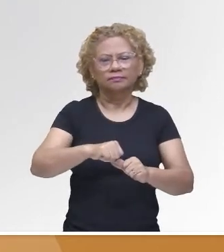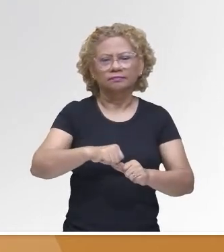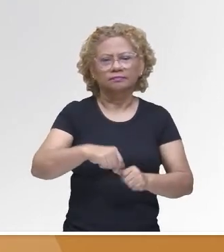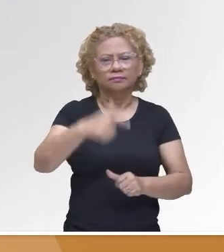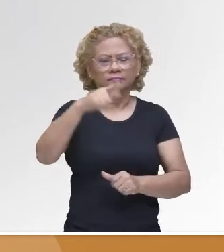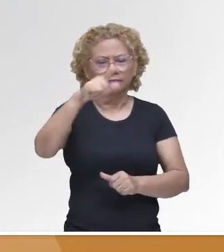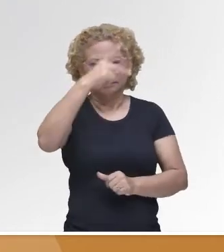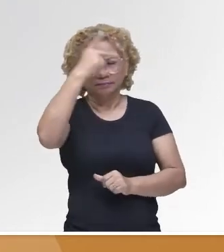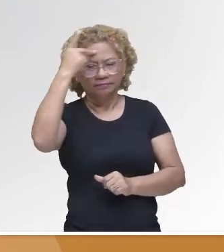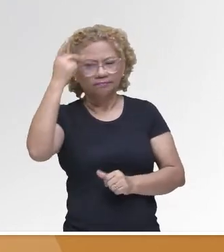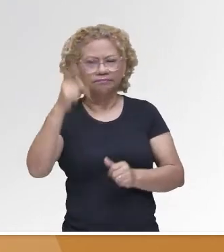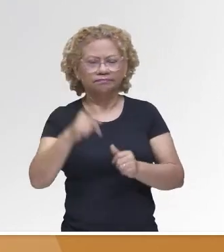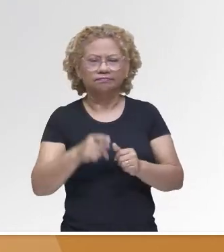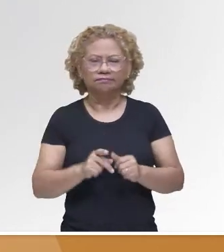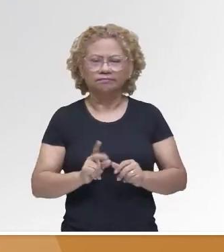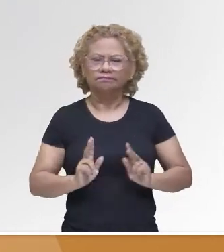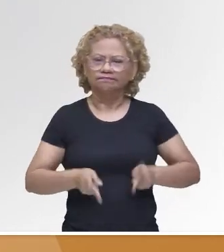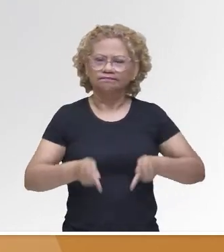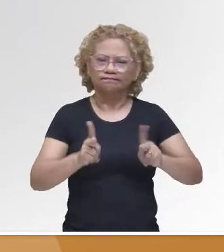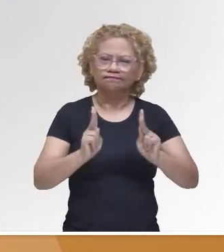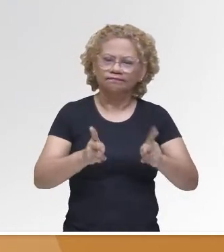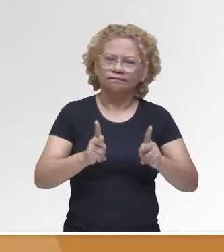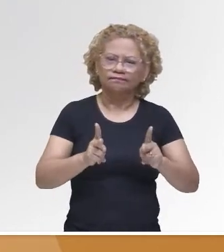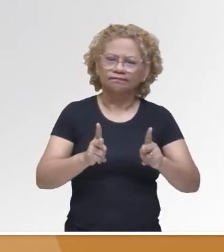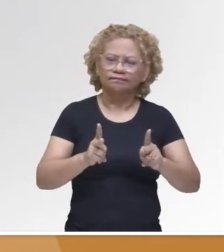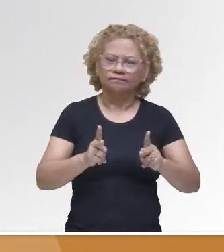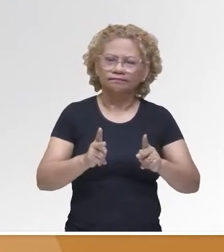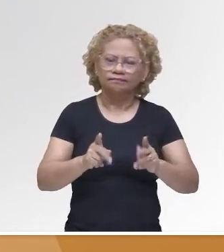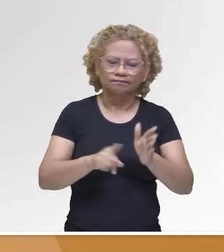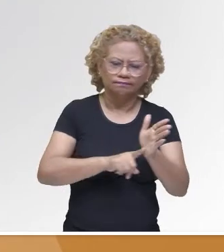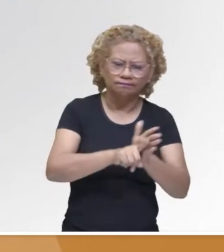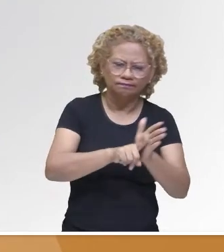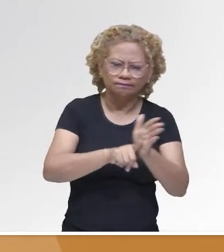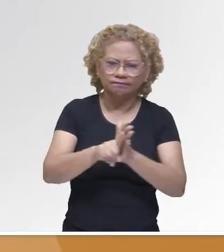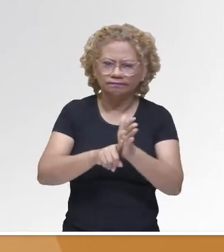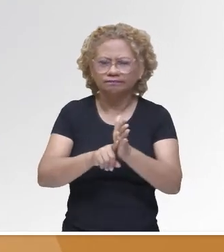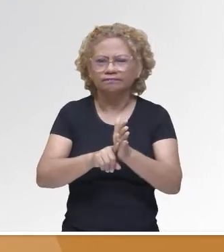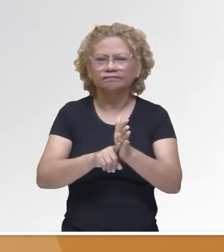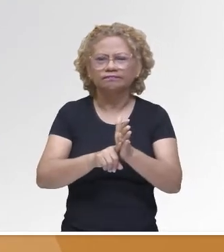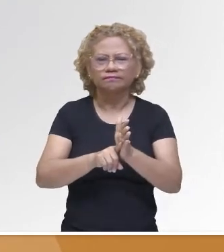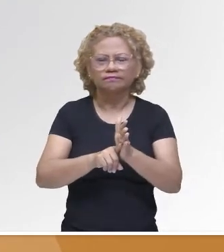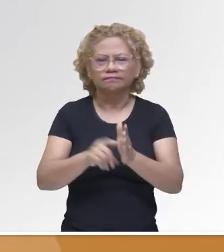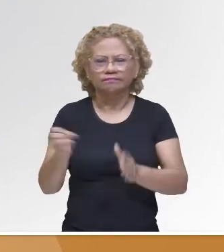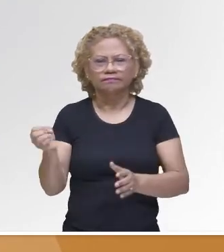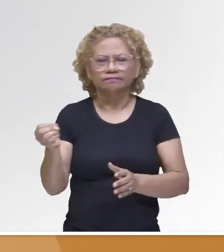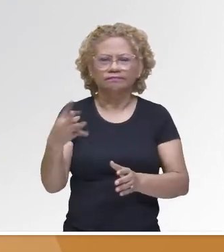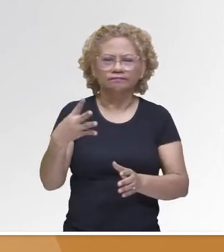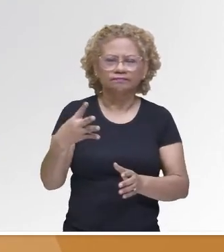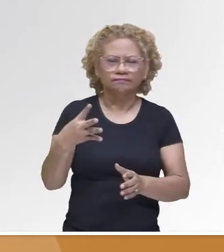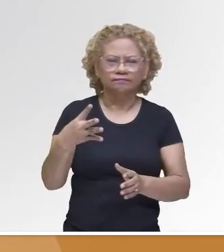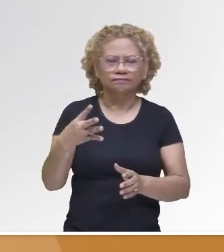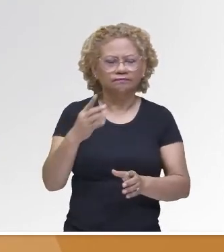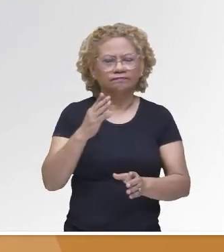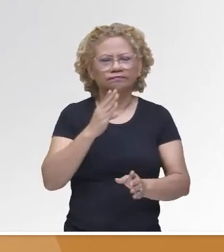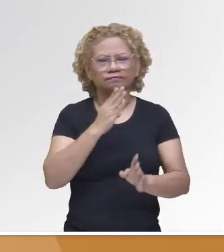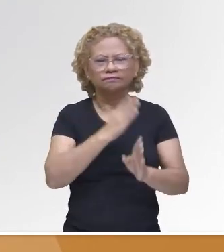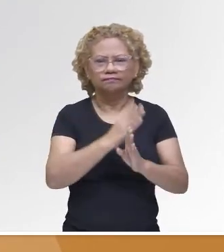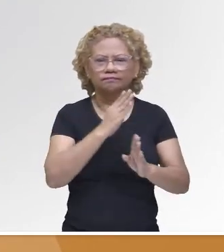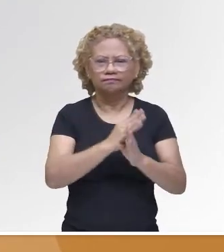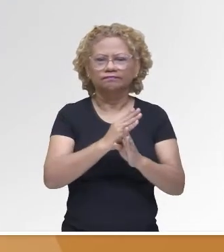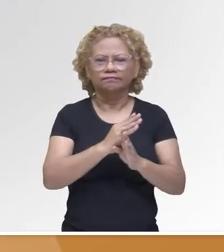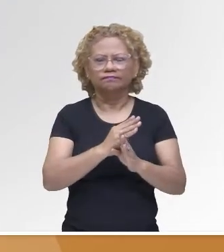nova pesquisa, utilize outros métodos e descubra novas soluções.